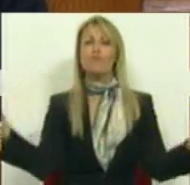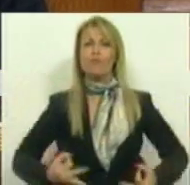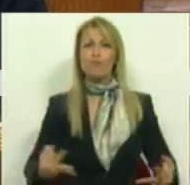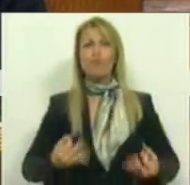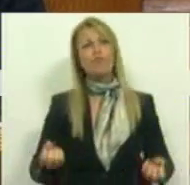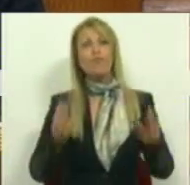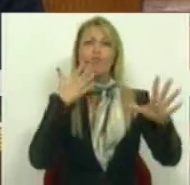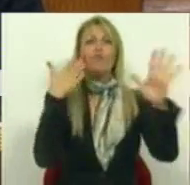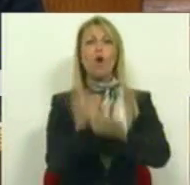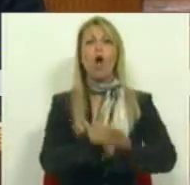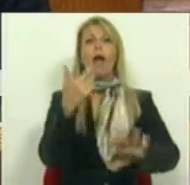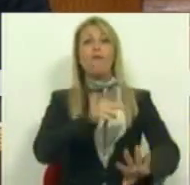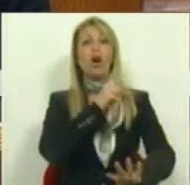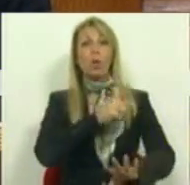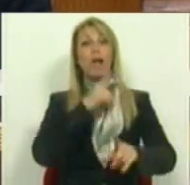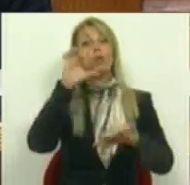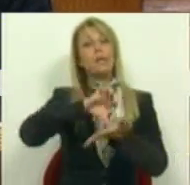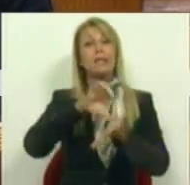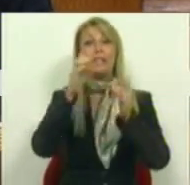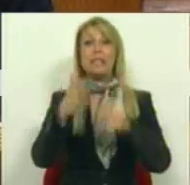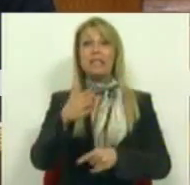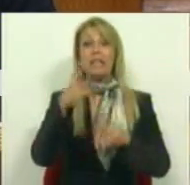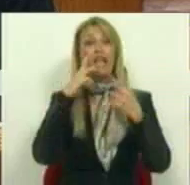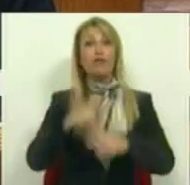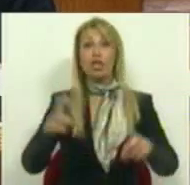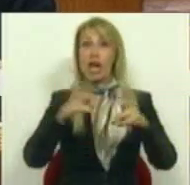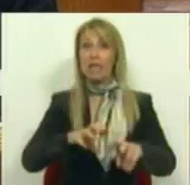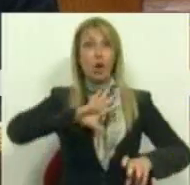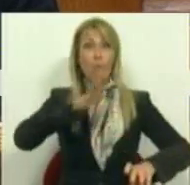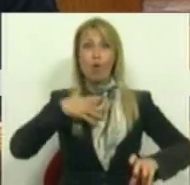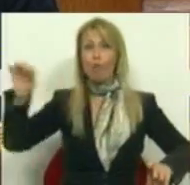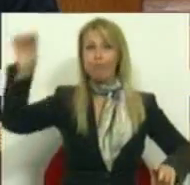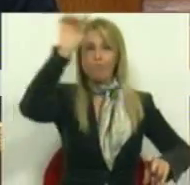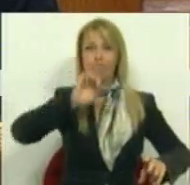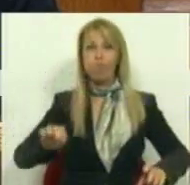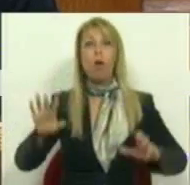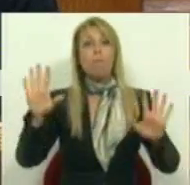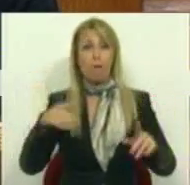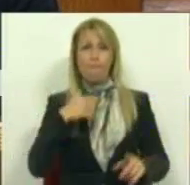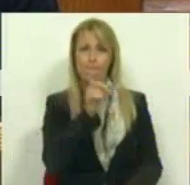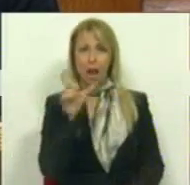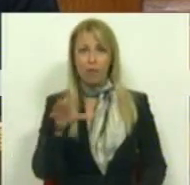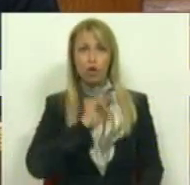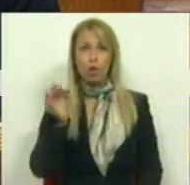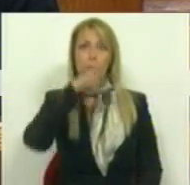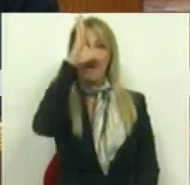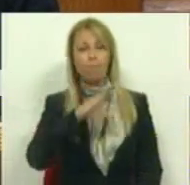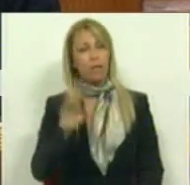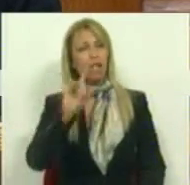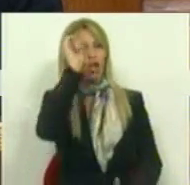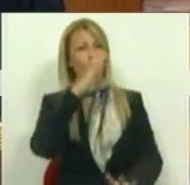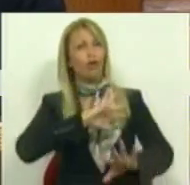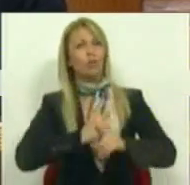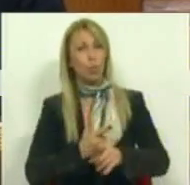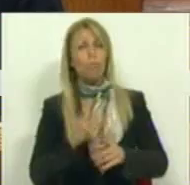principais faculdades e centros de investigação, um pouco por todo o mundo. Mas as palavras do Sr. Primeiro-Ministro são uma outra história. O que esperar